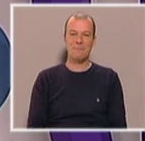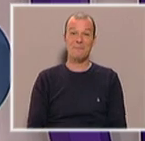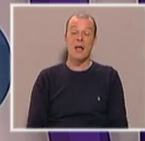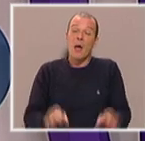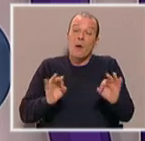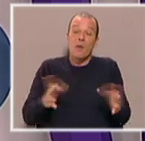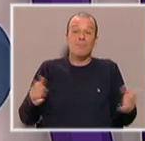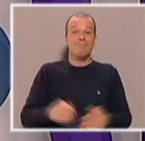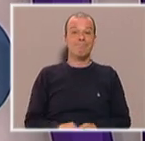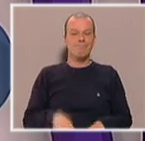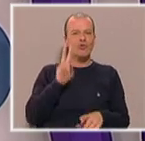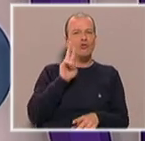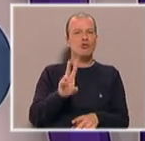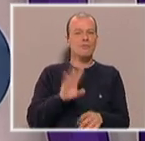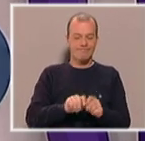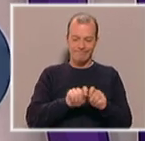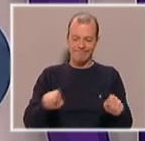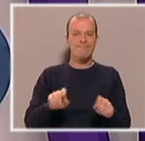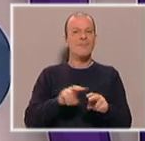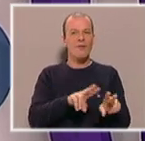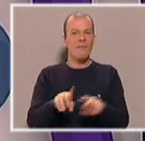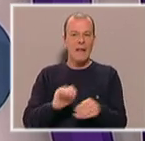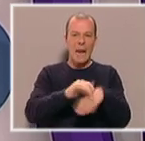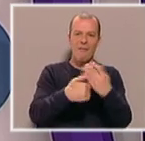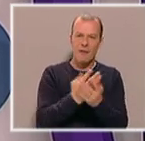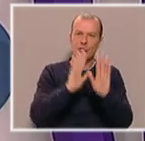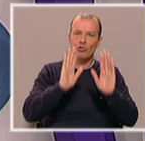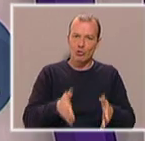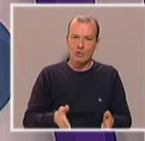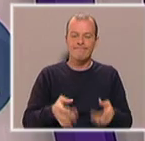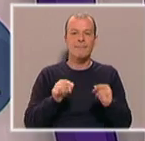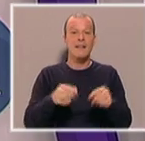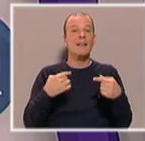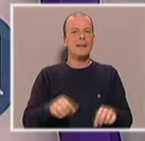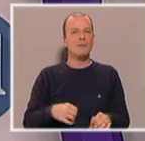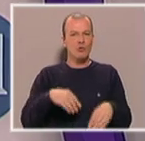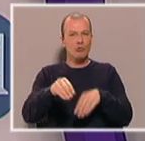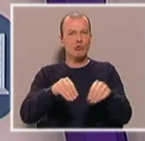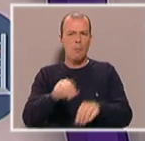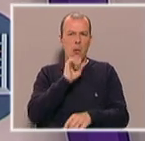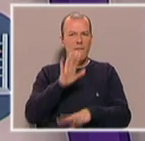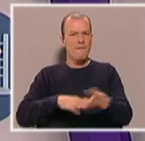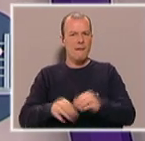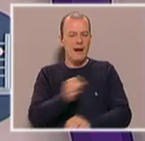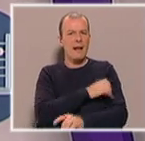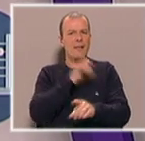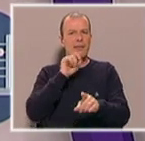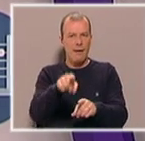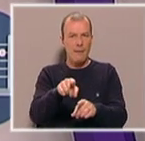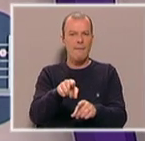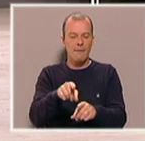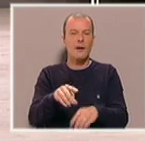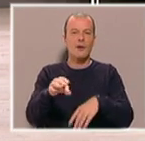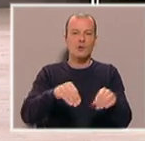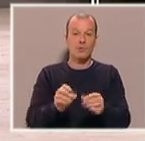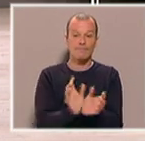Bom, já vimos então este vídeo sobre a lavagem das mãos. Temos aqui um jogo que vocês podem depois fazer em casa, está bem? Um jogo que podem